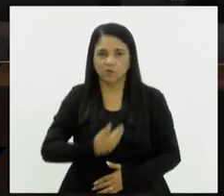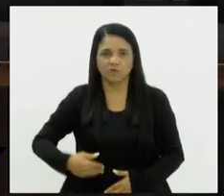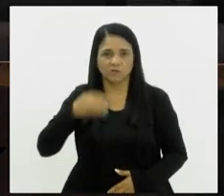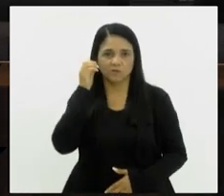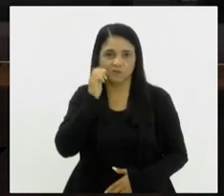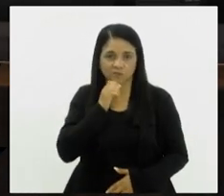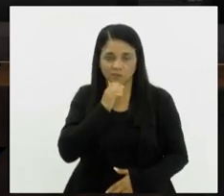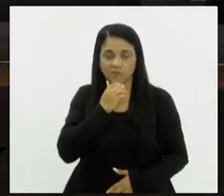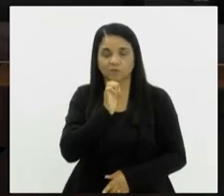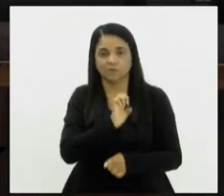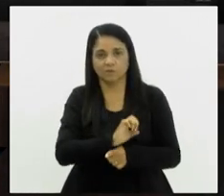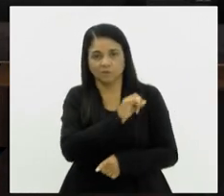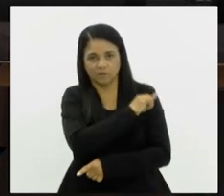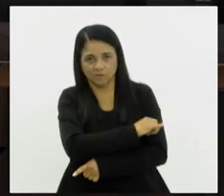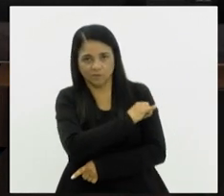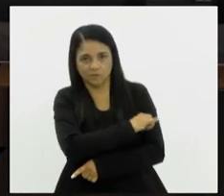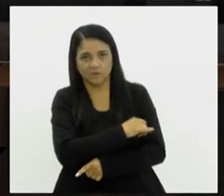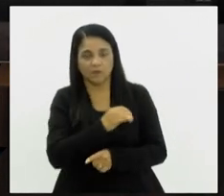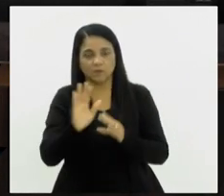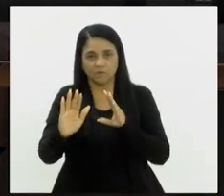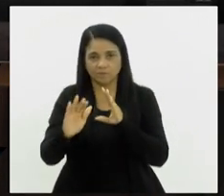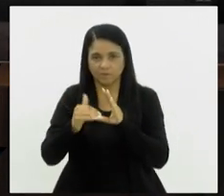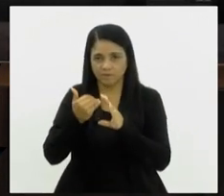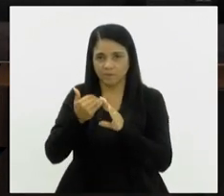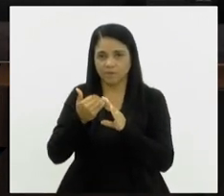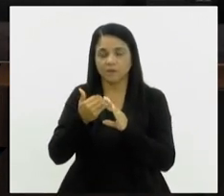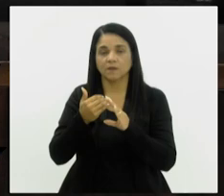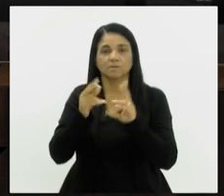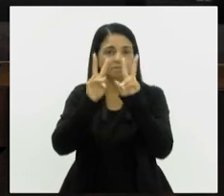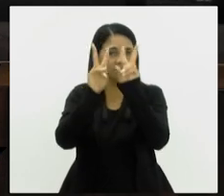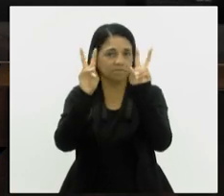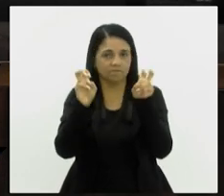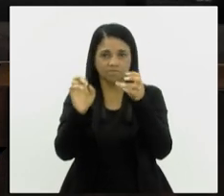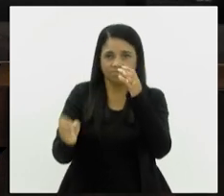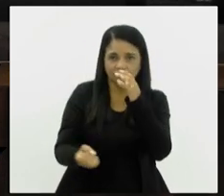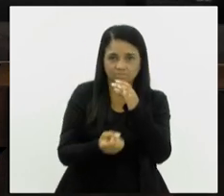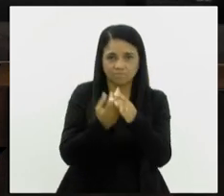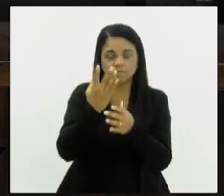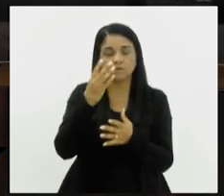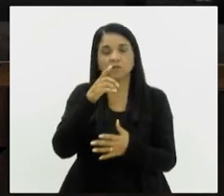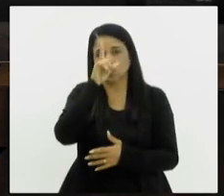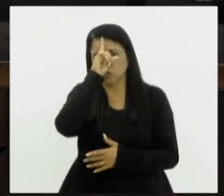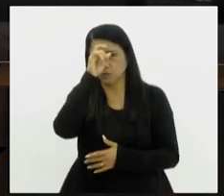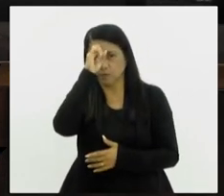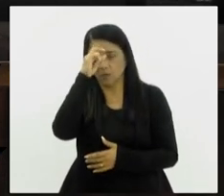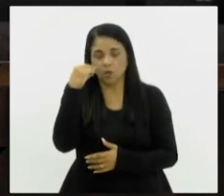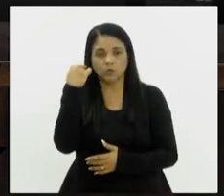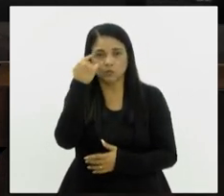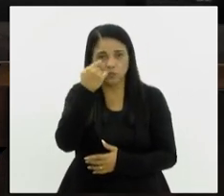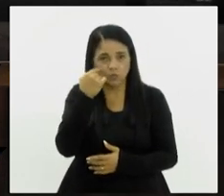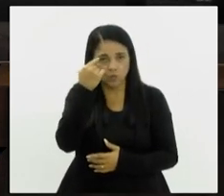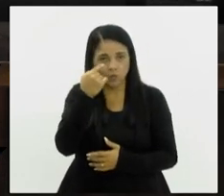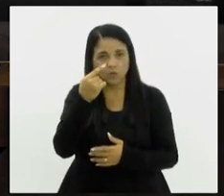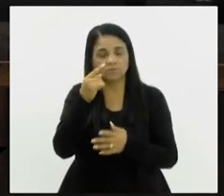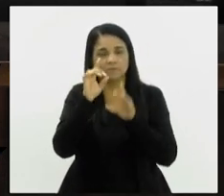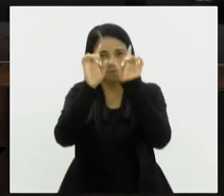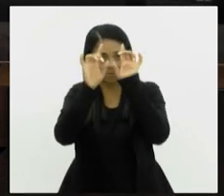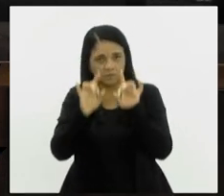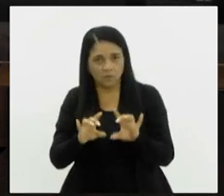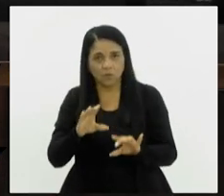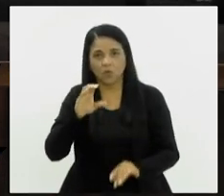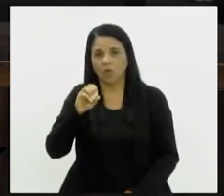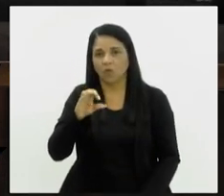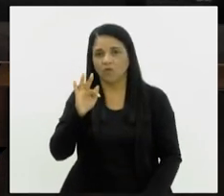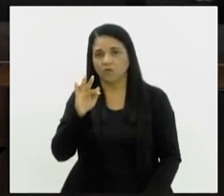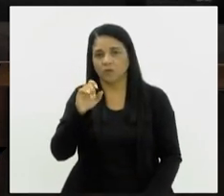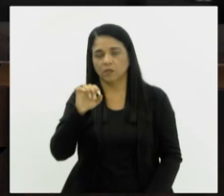governador do estado do Rio de Janeiro o envio de mensagens expondo sobre a implantação do Hospital do Olho, especializado em oftalmologia do bairro do